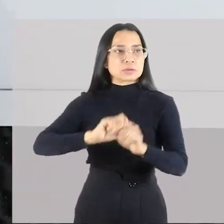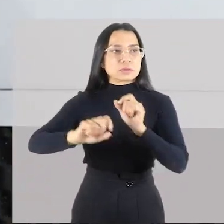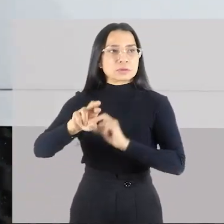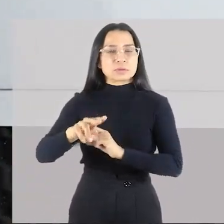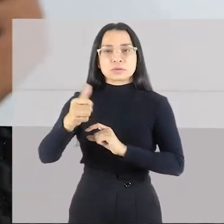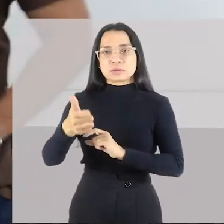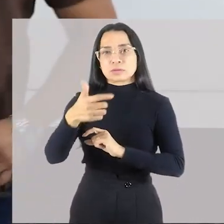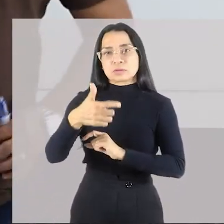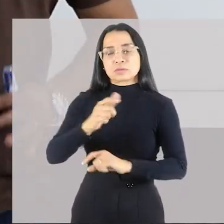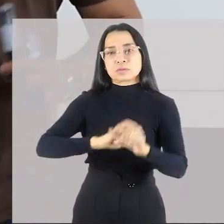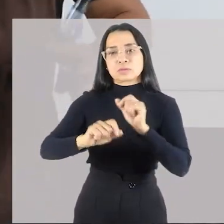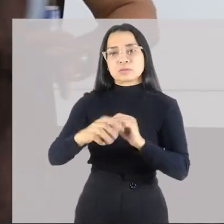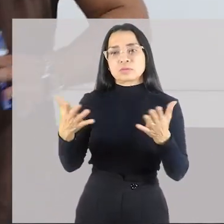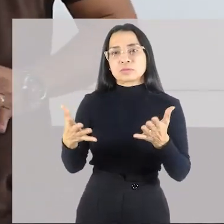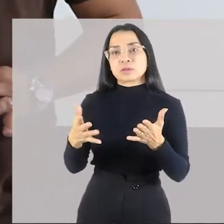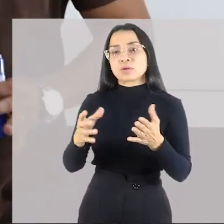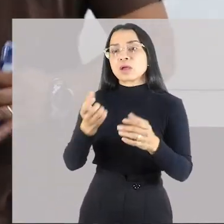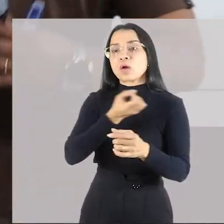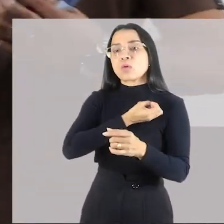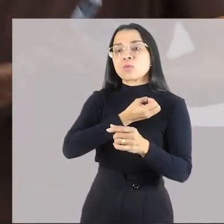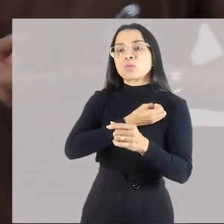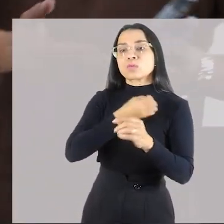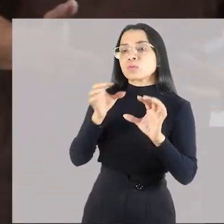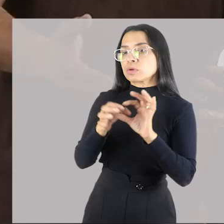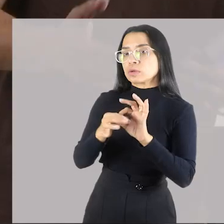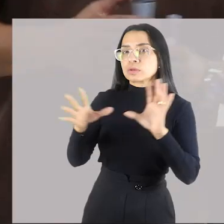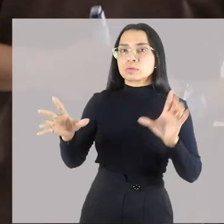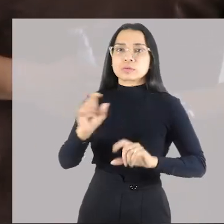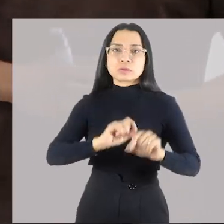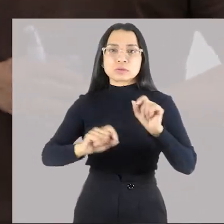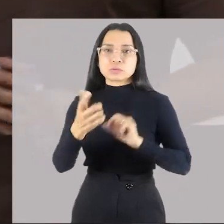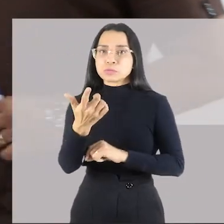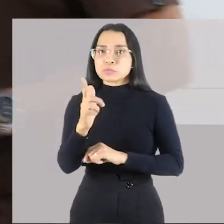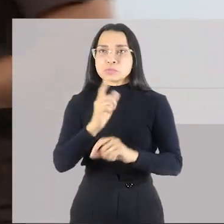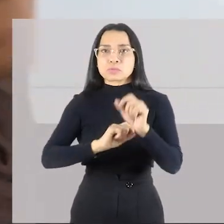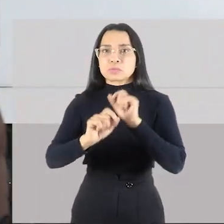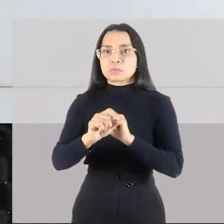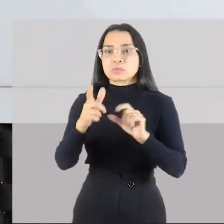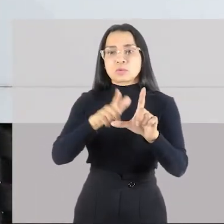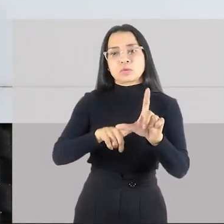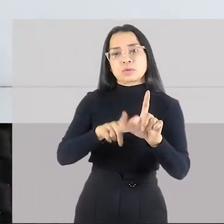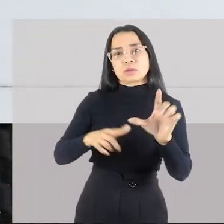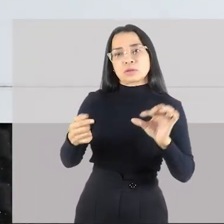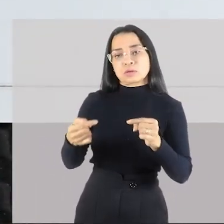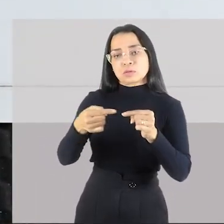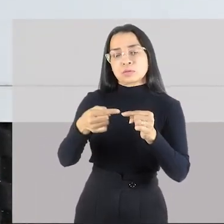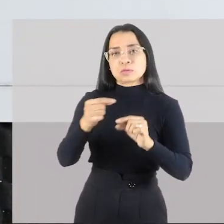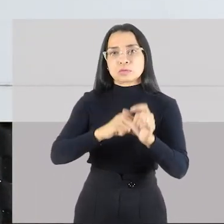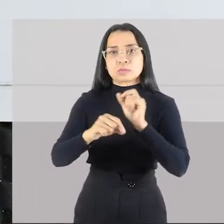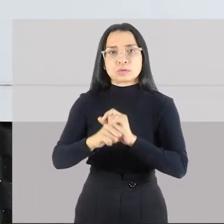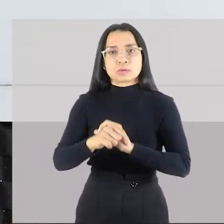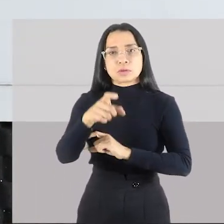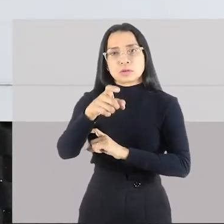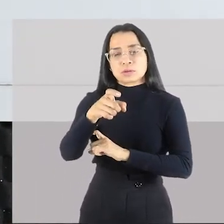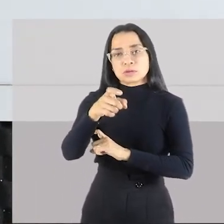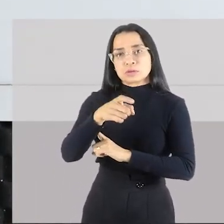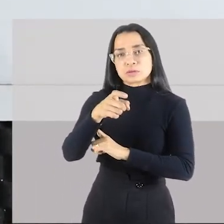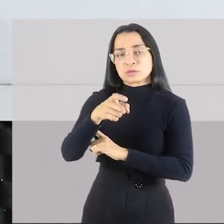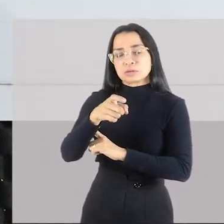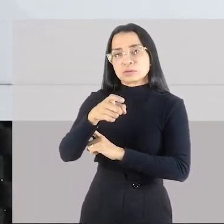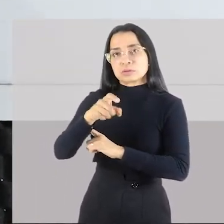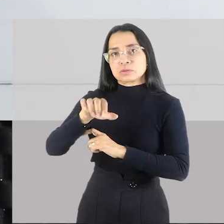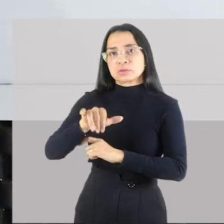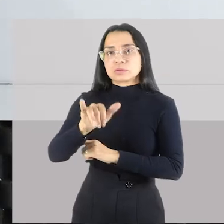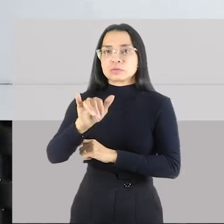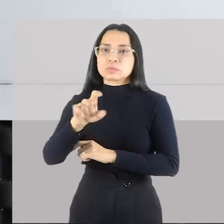termo independente, porque ele não aparece como coeficiente de nenhuma letra. E esse x, y e z são as